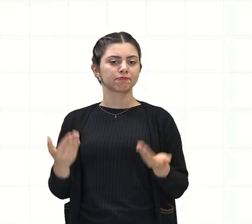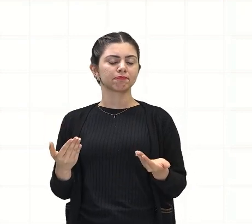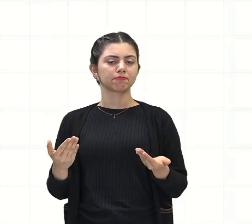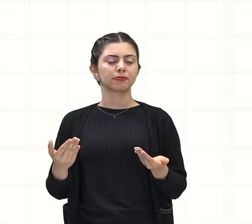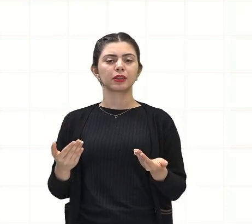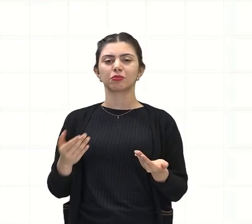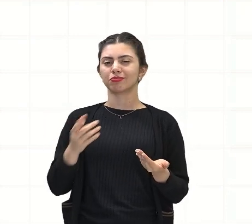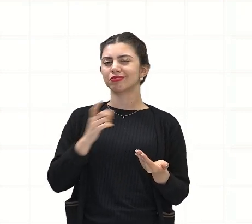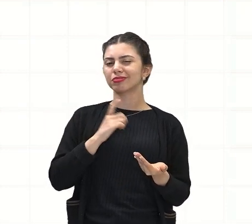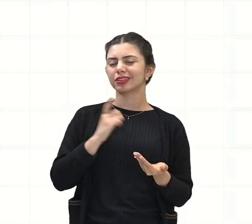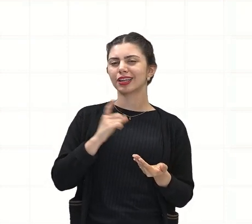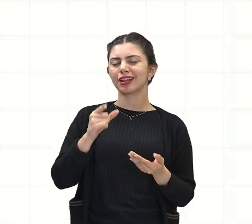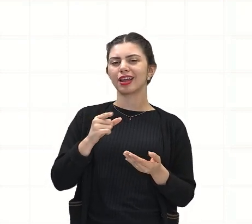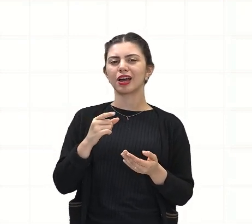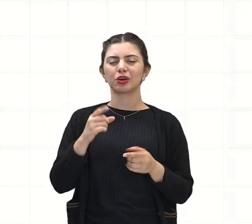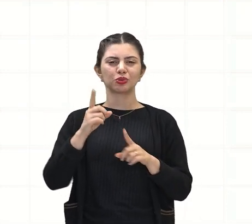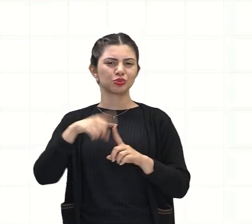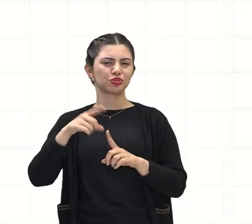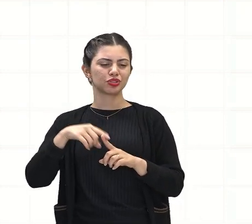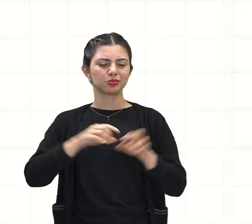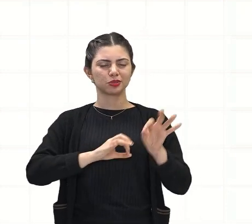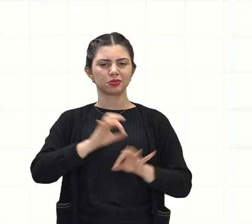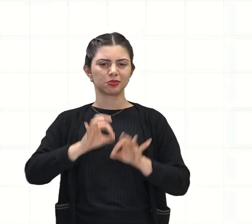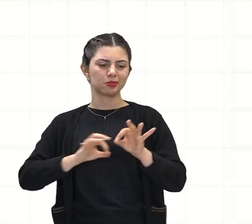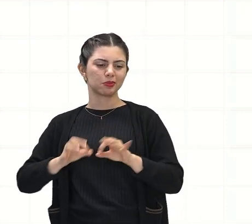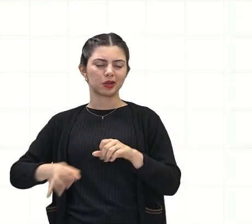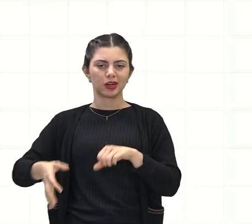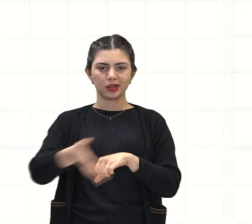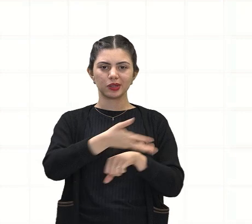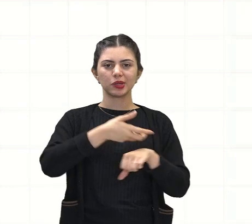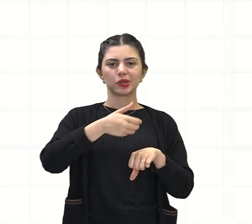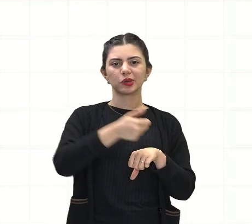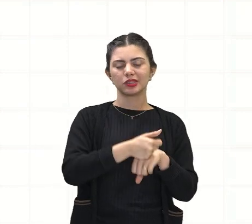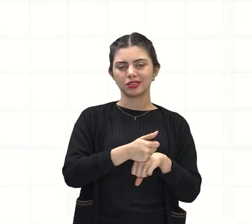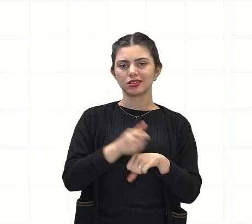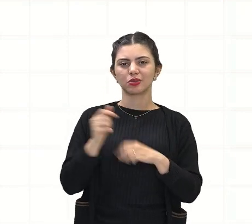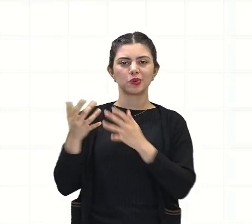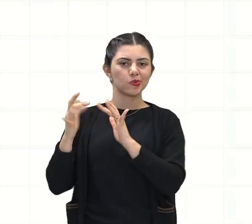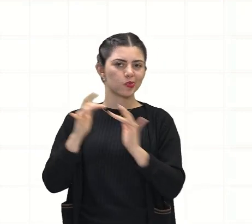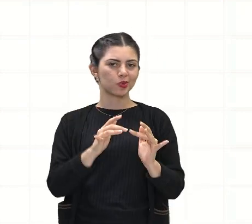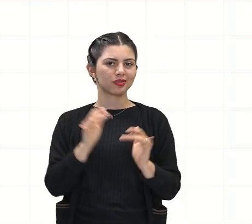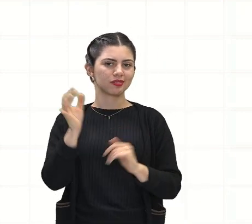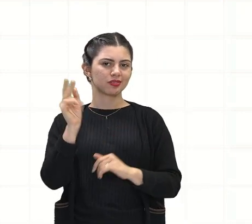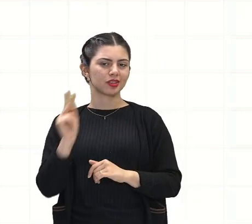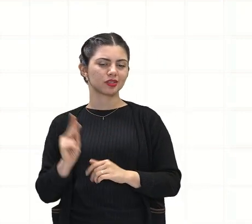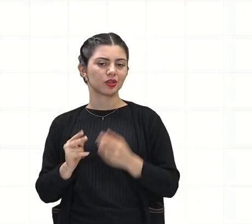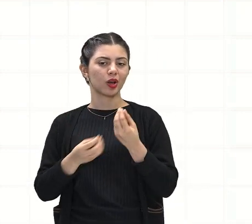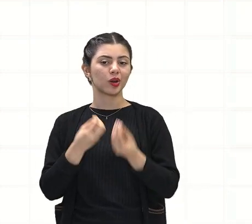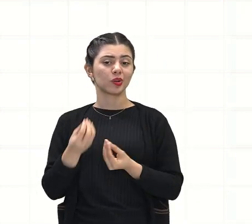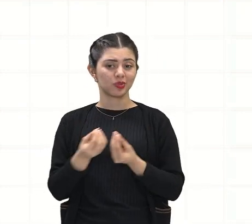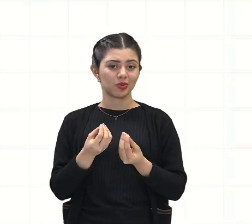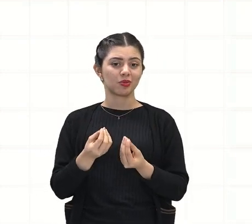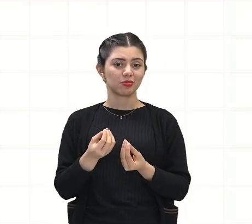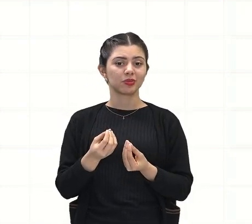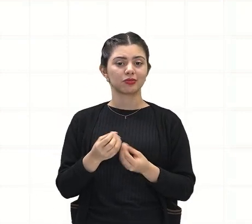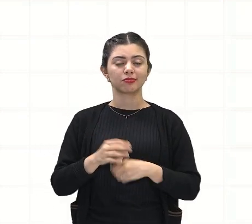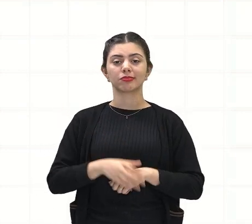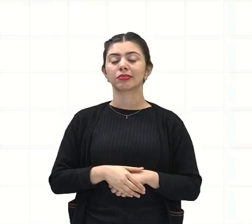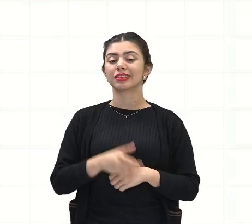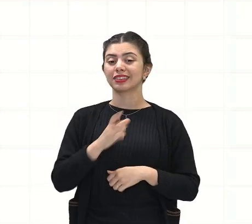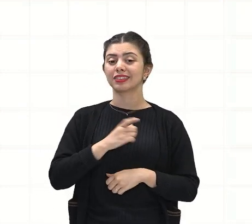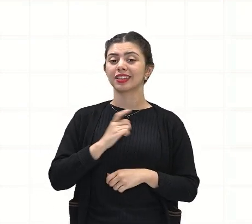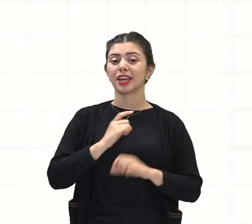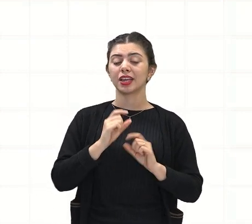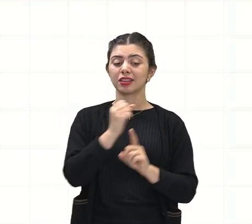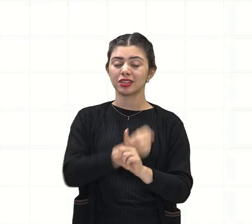esse estilo de colonização, né, esse contexto colonial, vai gerar uma